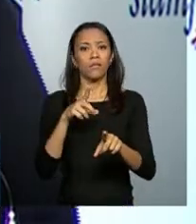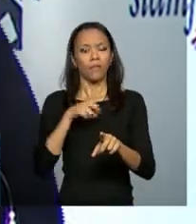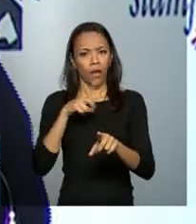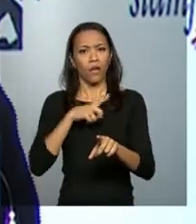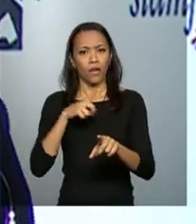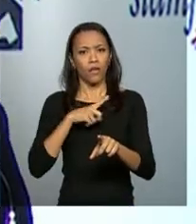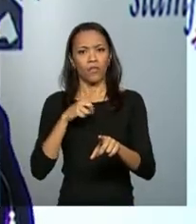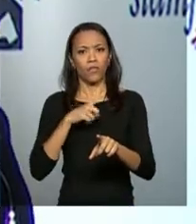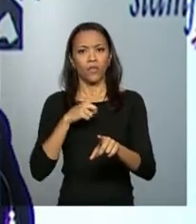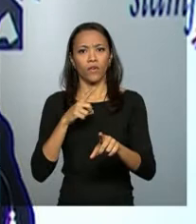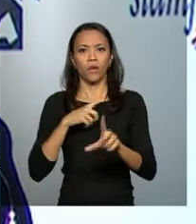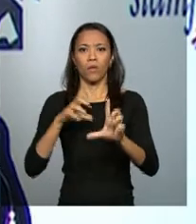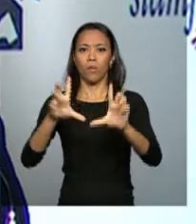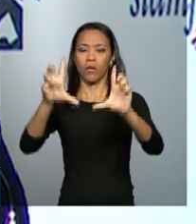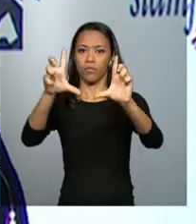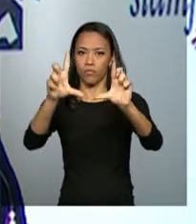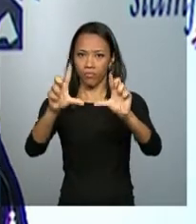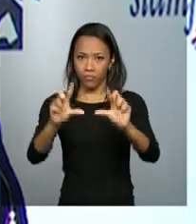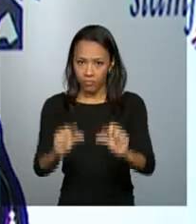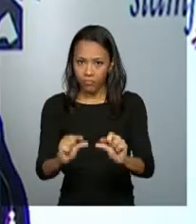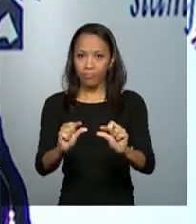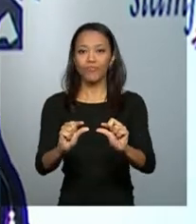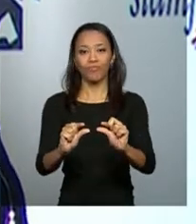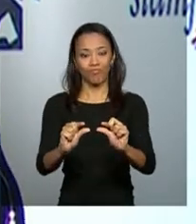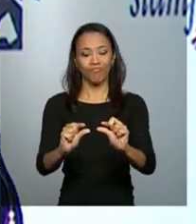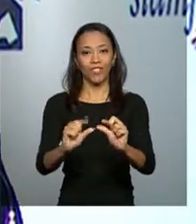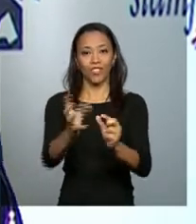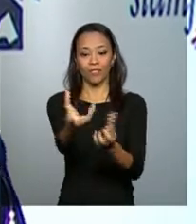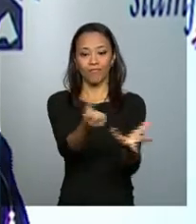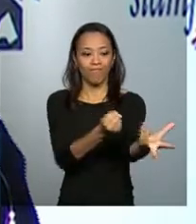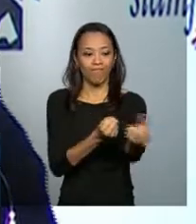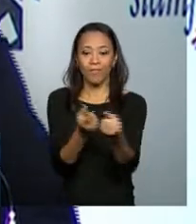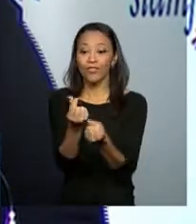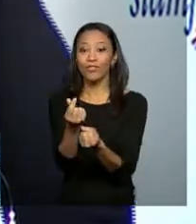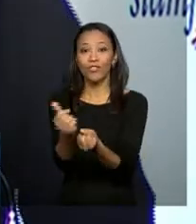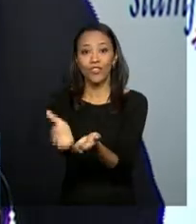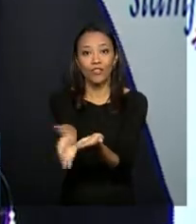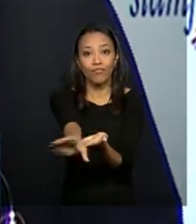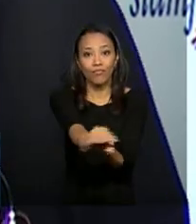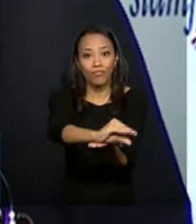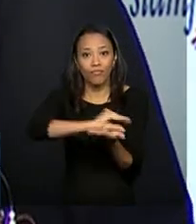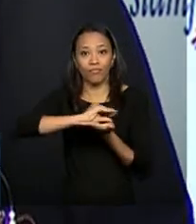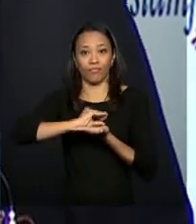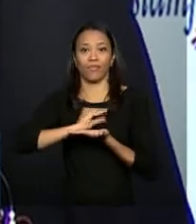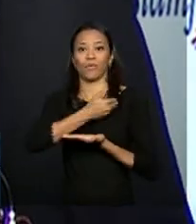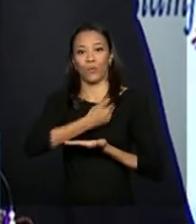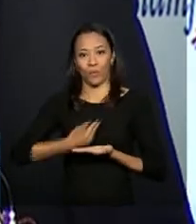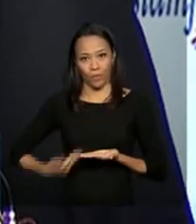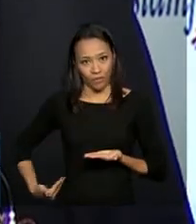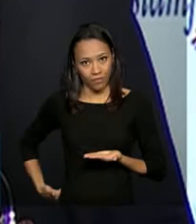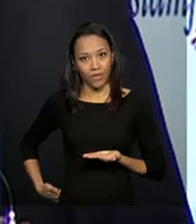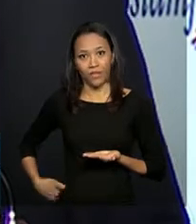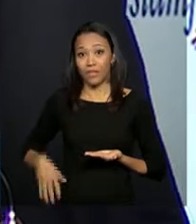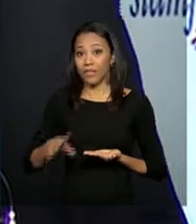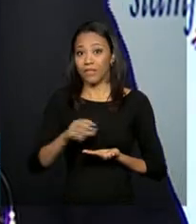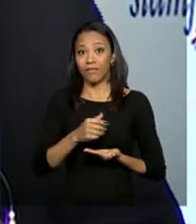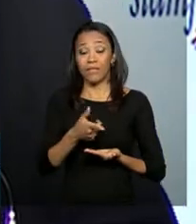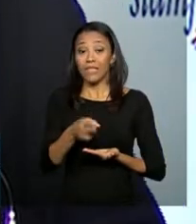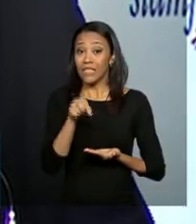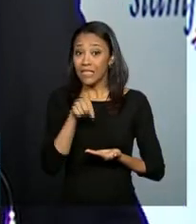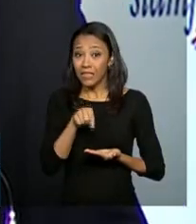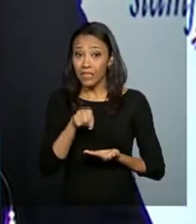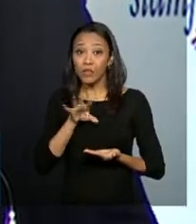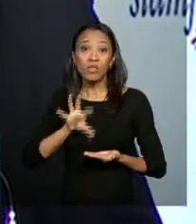Houve uma queda, uma aceleração da queda na receita brasileira, e ninguém antecipou isso, porque isso atinge todos